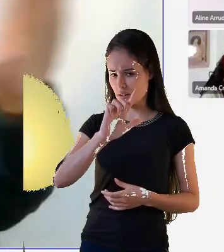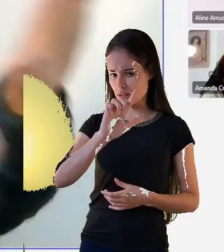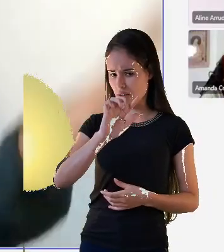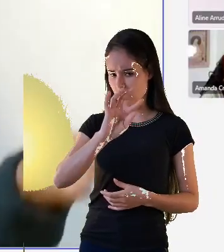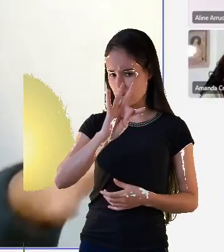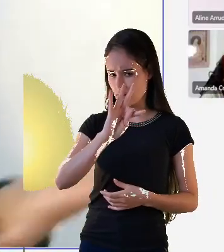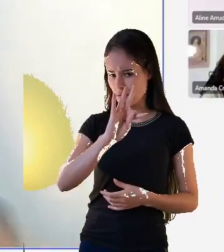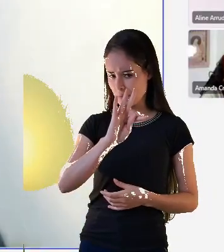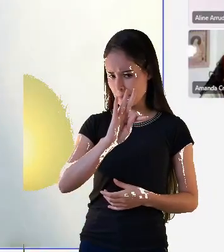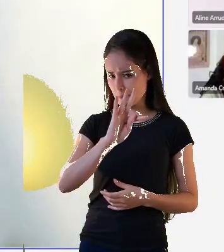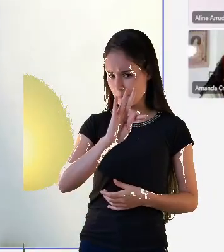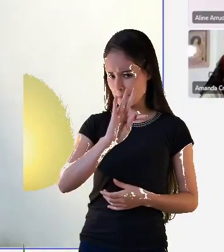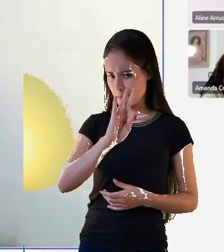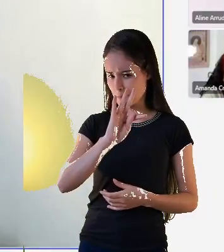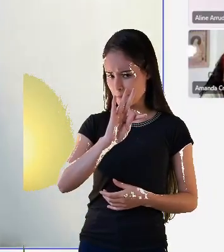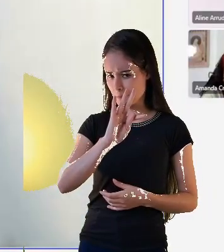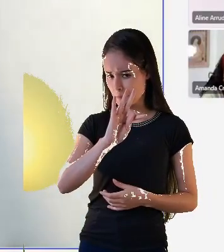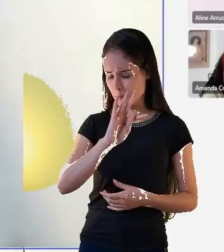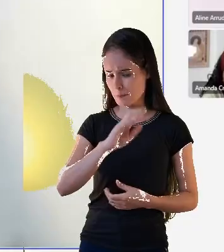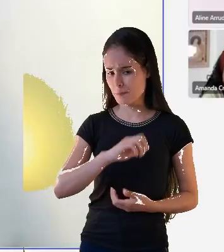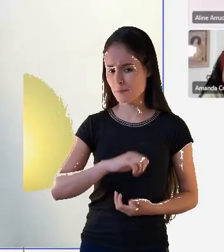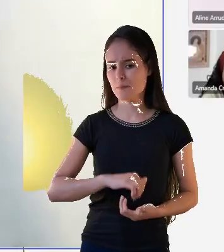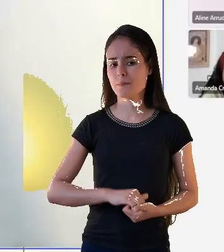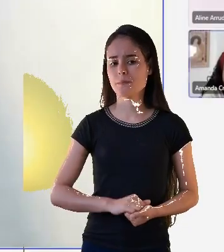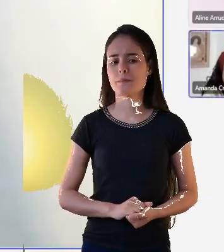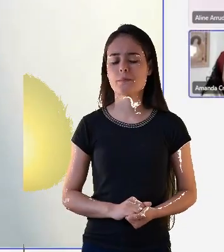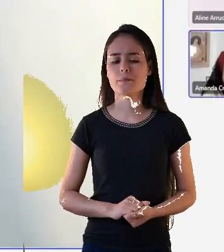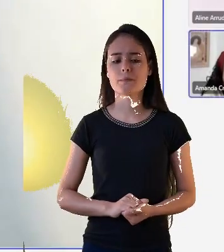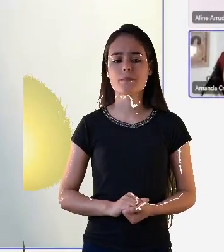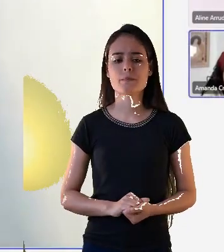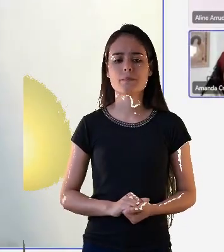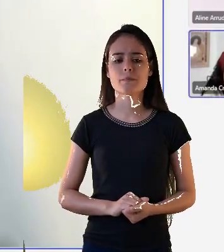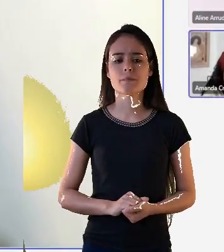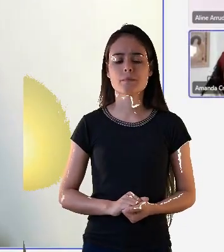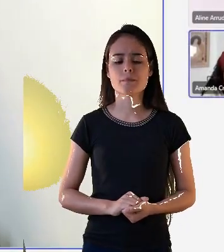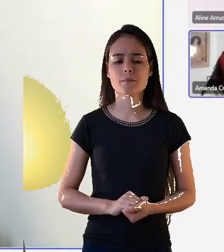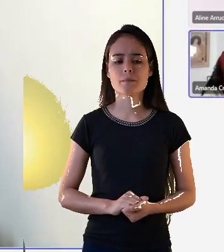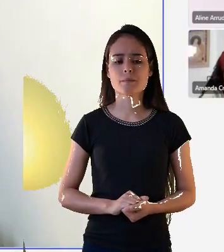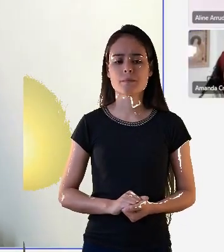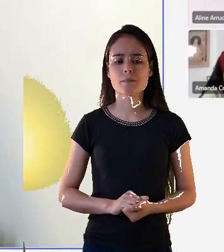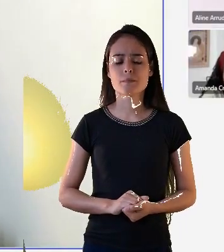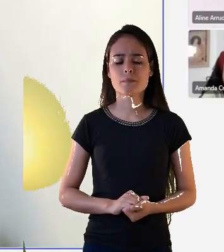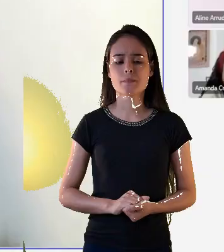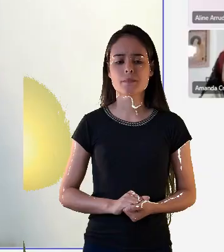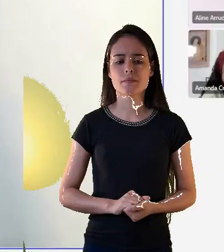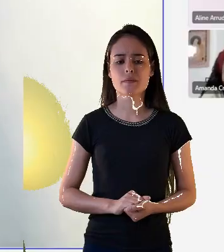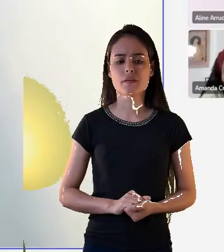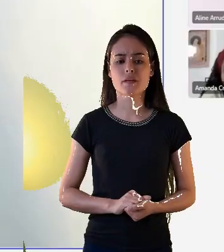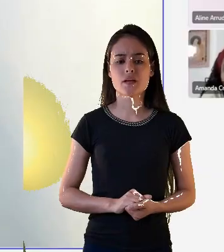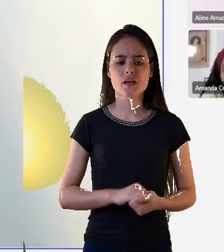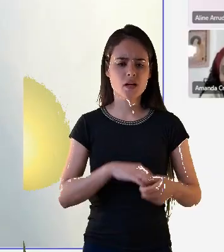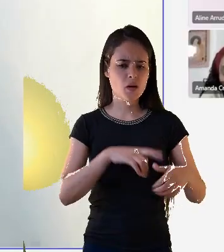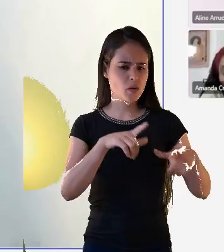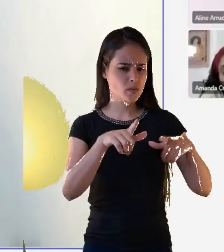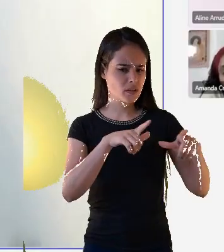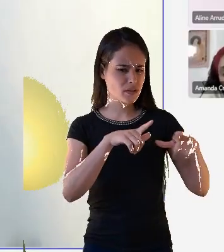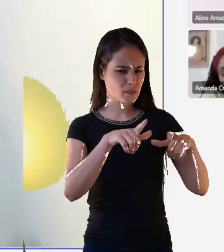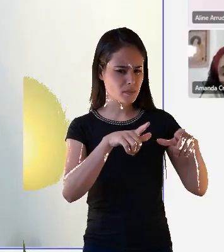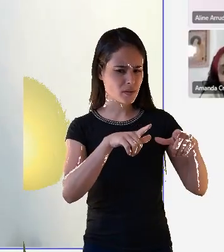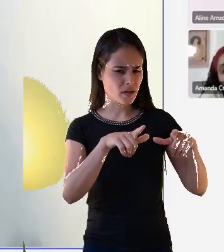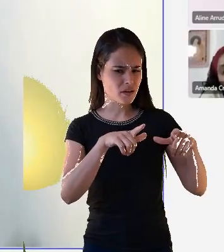quê, ficam excluídos desses direitos, porque eram sido por gente preta. Então, me parece que a questão do trabalho no